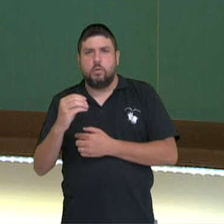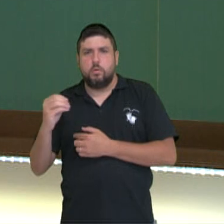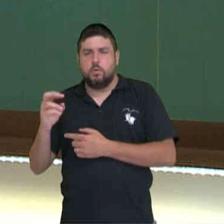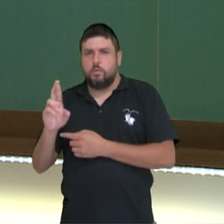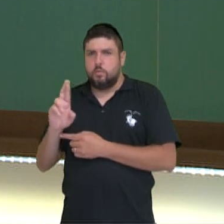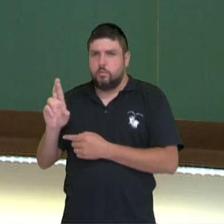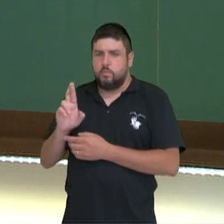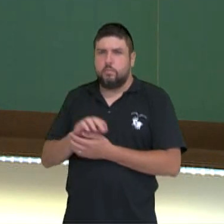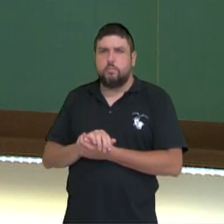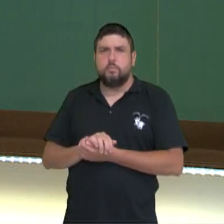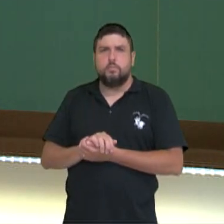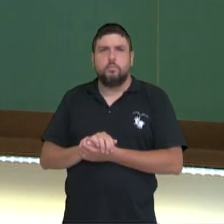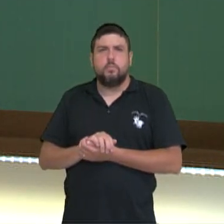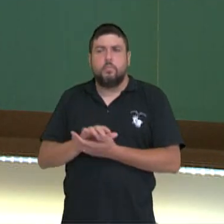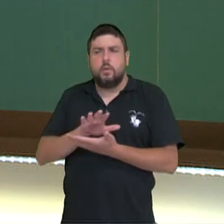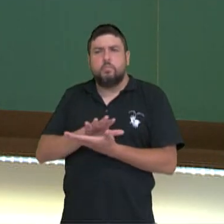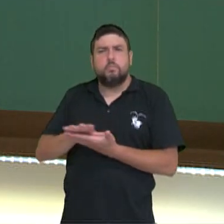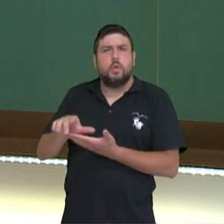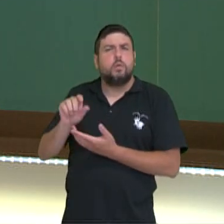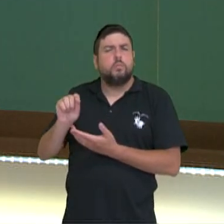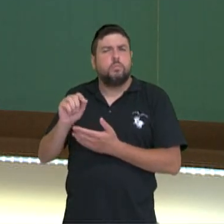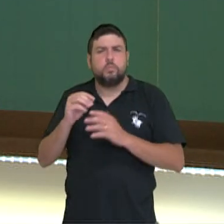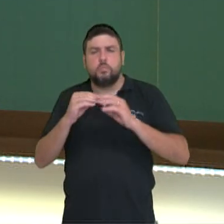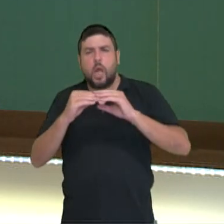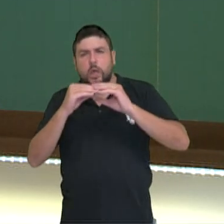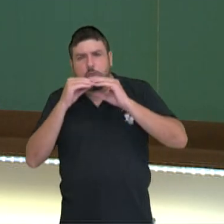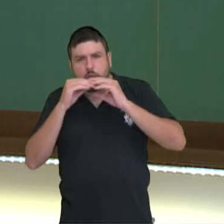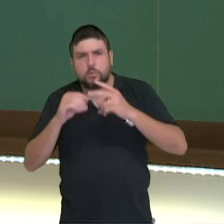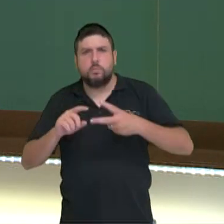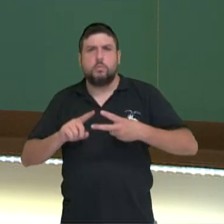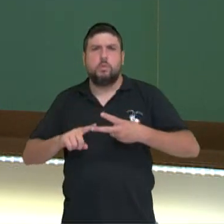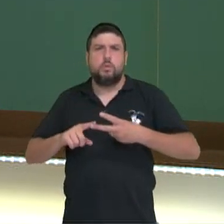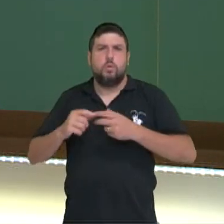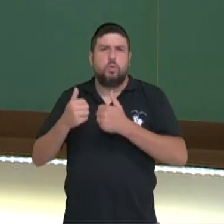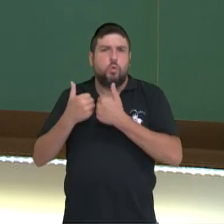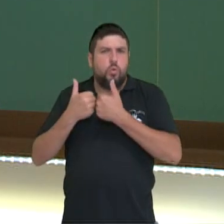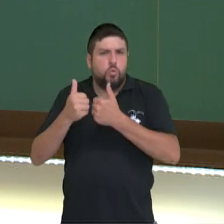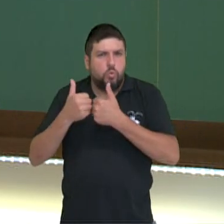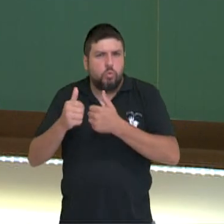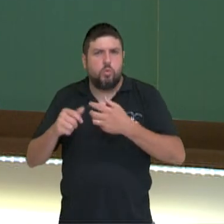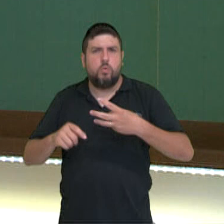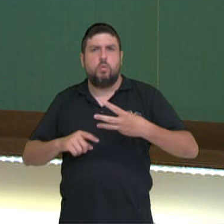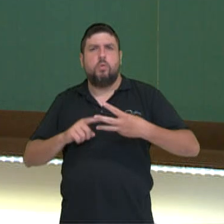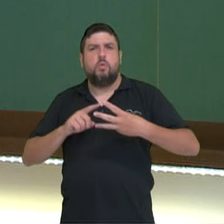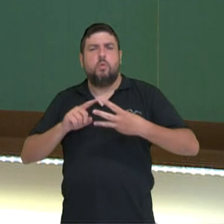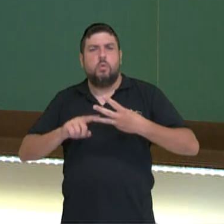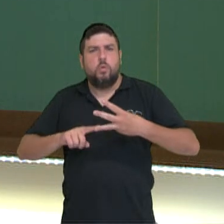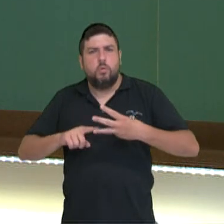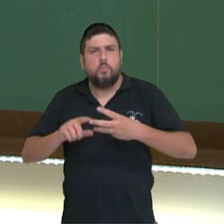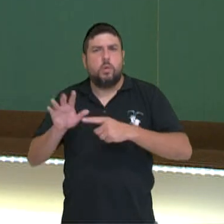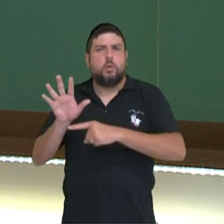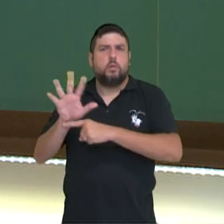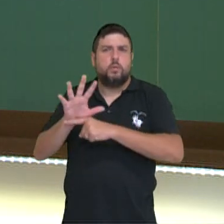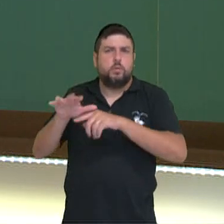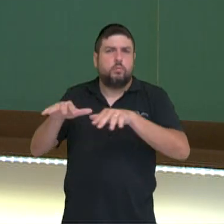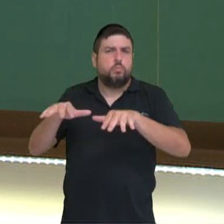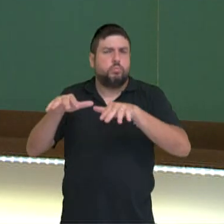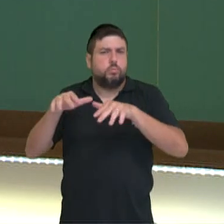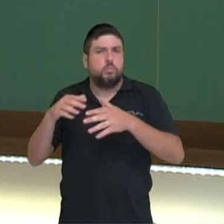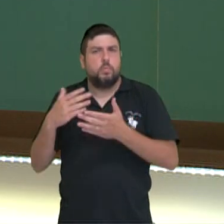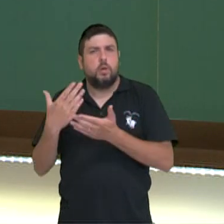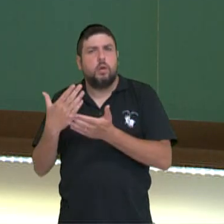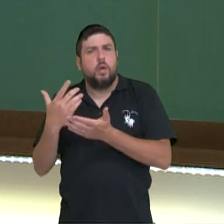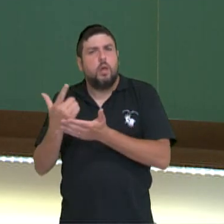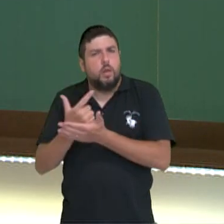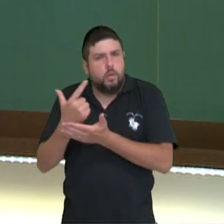esse valor com o quê? Ela gasta com lanche, com passagem de ônibus, com cinema, com a compra de coisas que ela precisa, tipo livros,